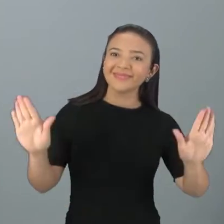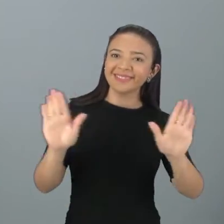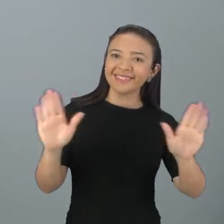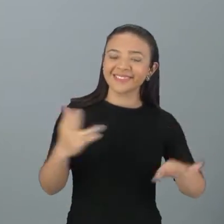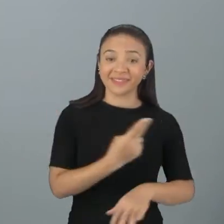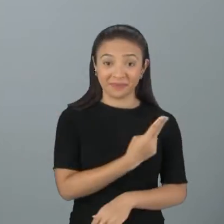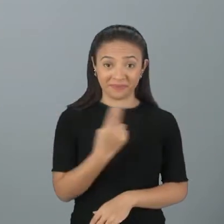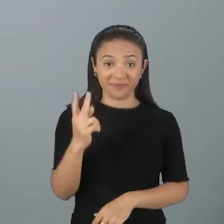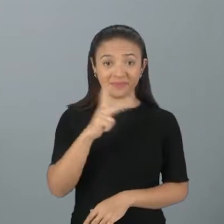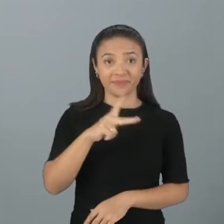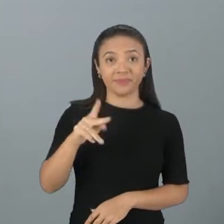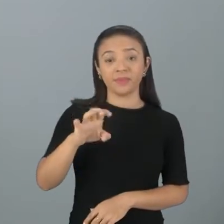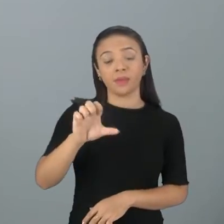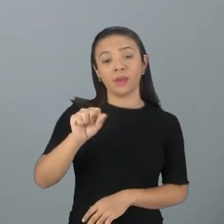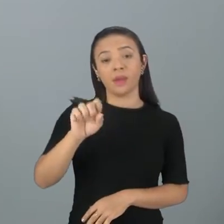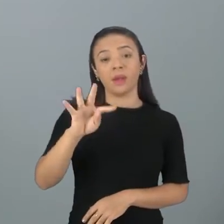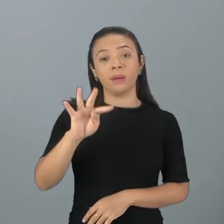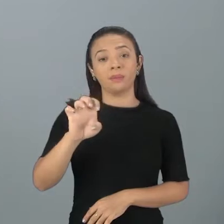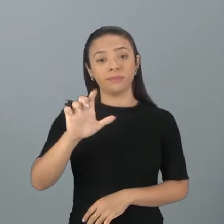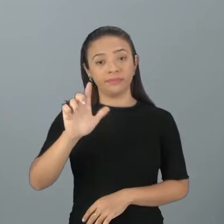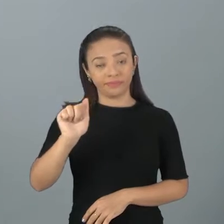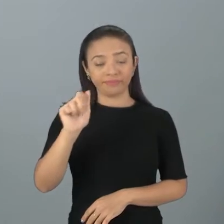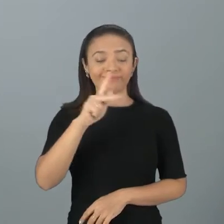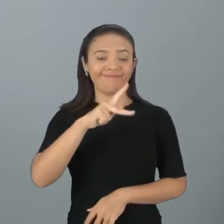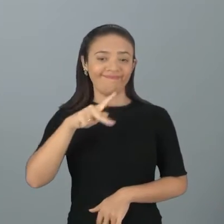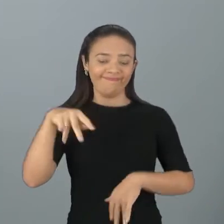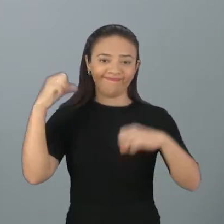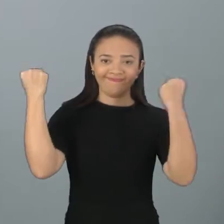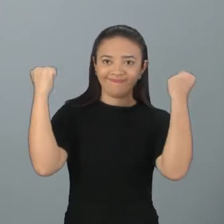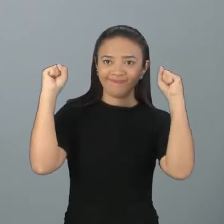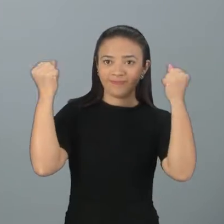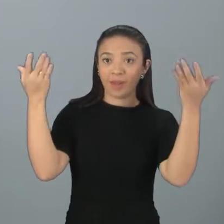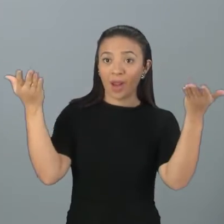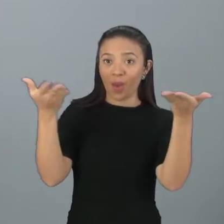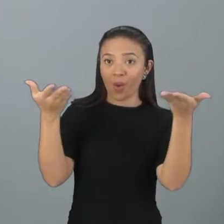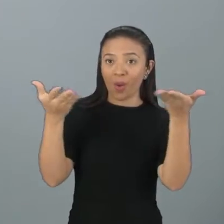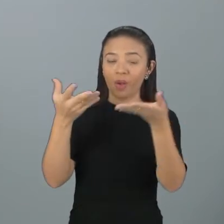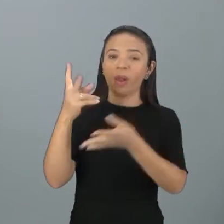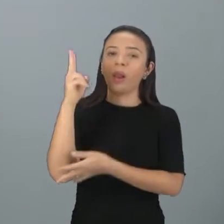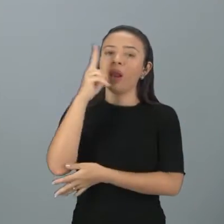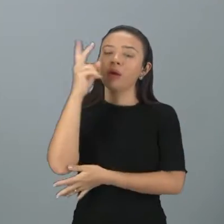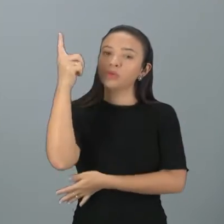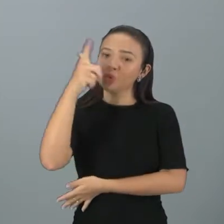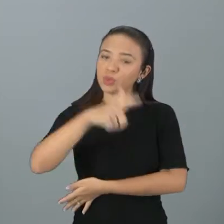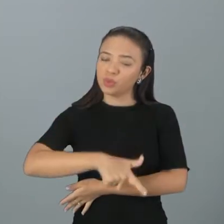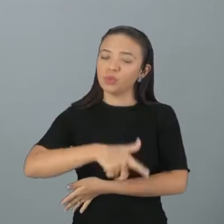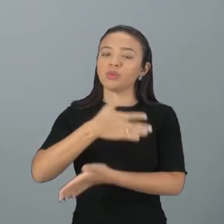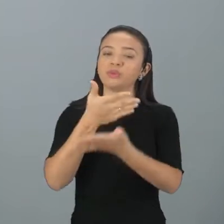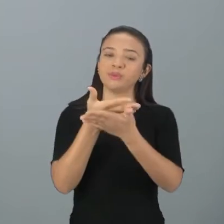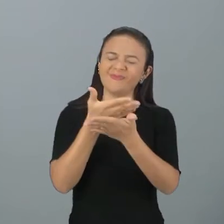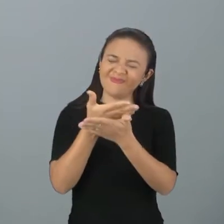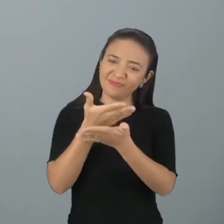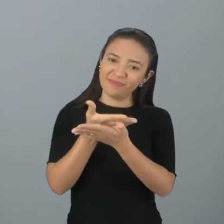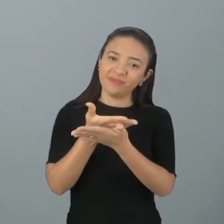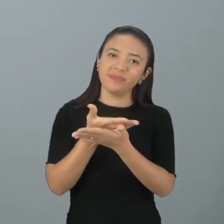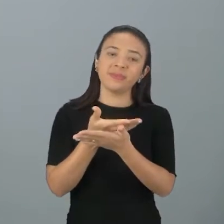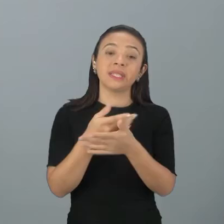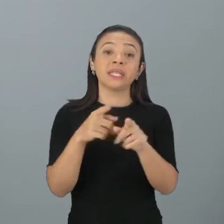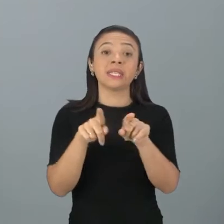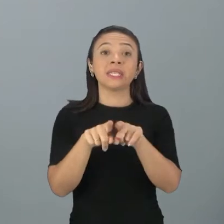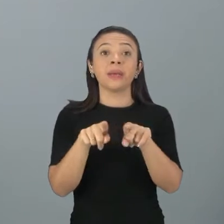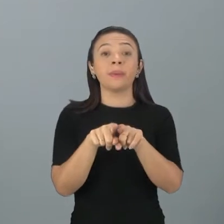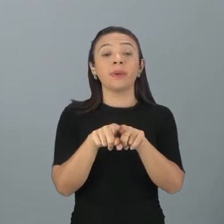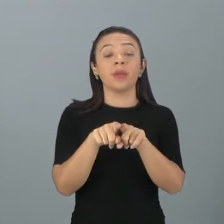Olá, sou a professora Estela, professora de Educação Física, e dando retomada às nossas atividades, às nossas aulas e nosso